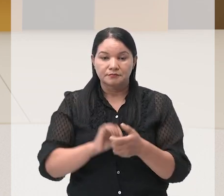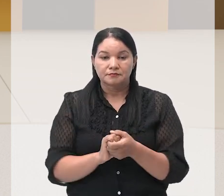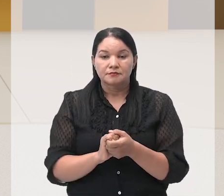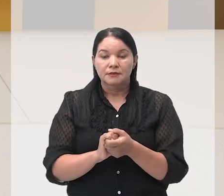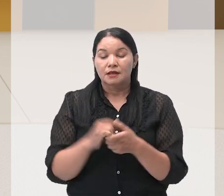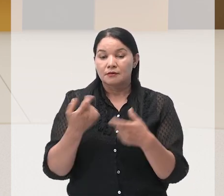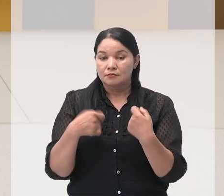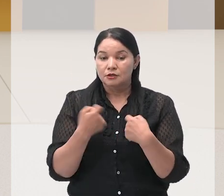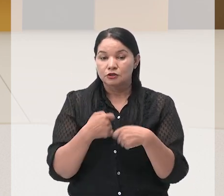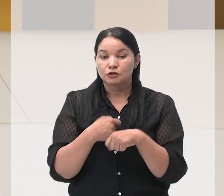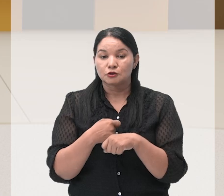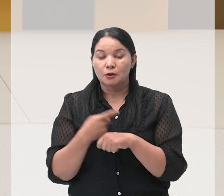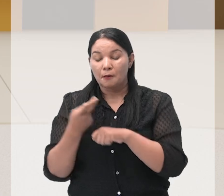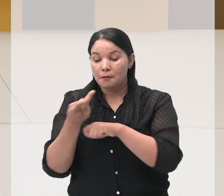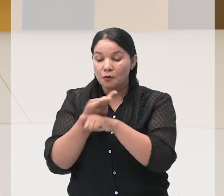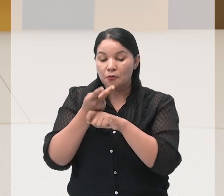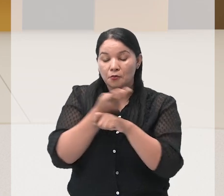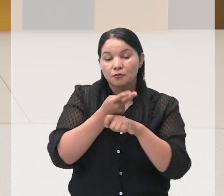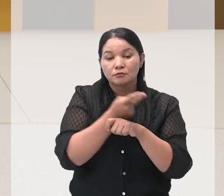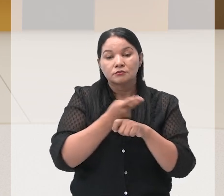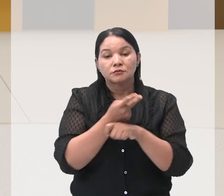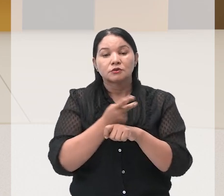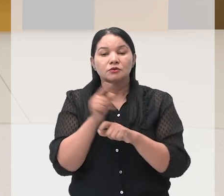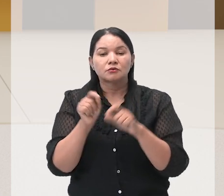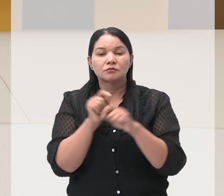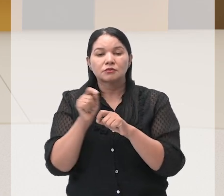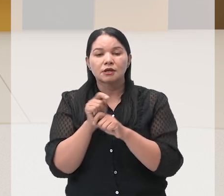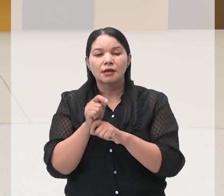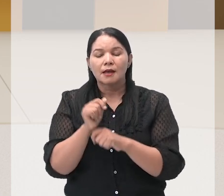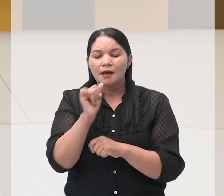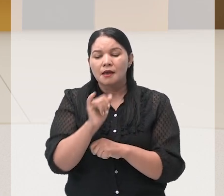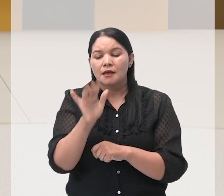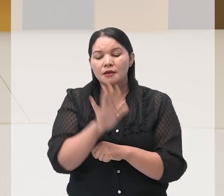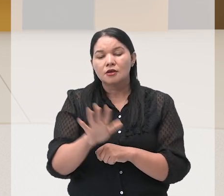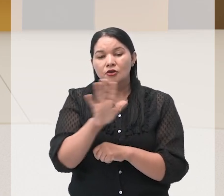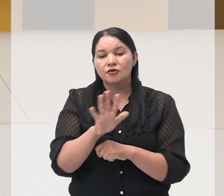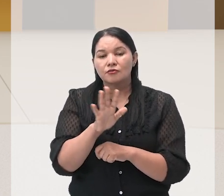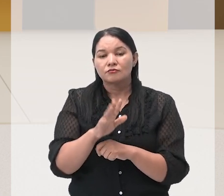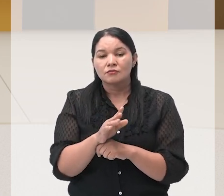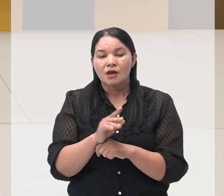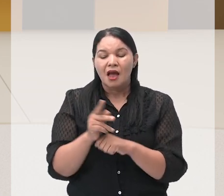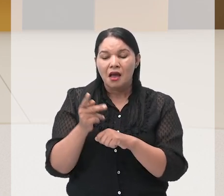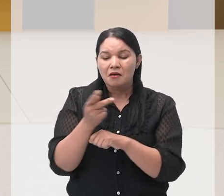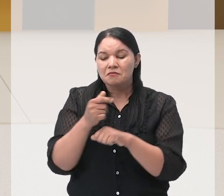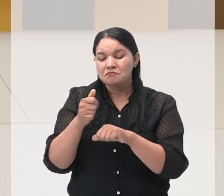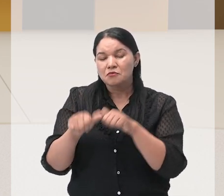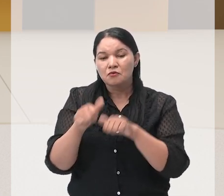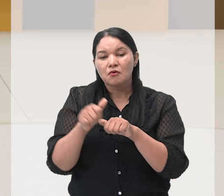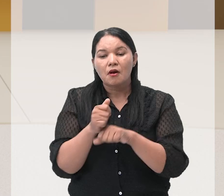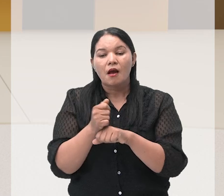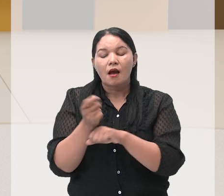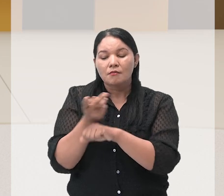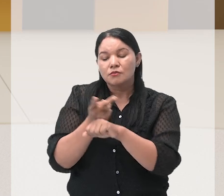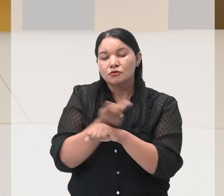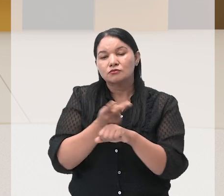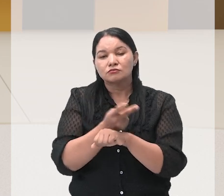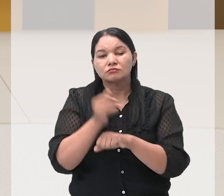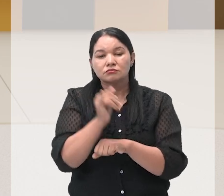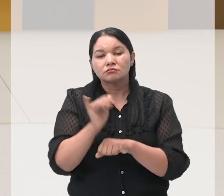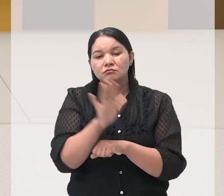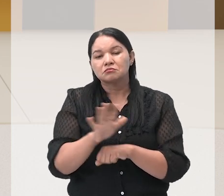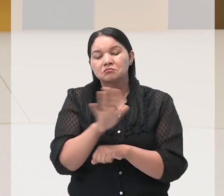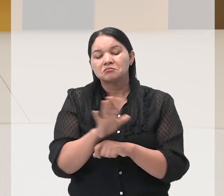de imagens? No campo de pesquisa do seu navegador, geralmente a gente costuma fazer a busca